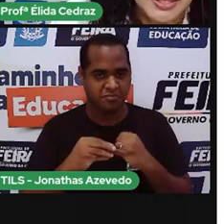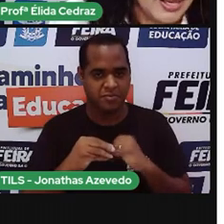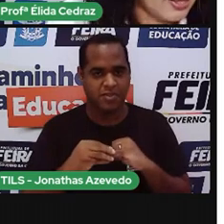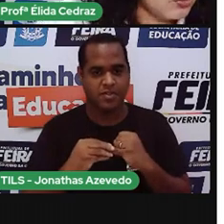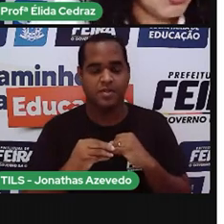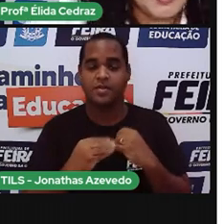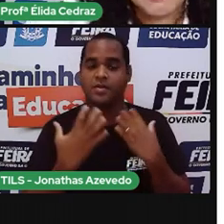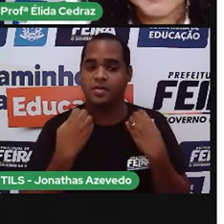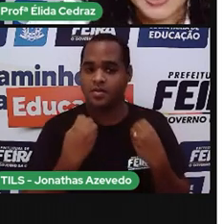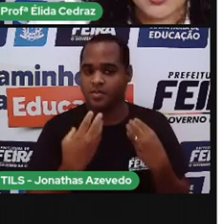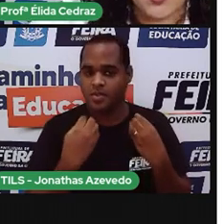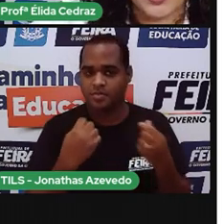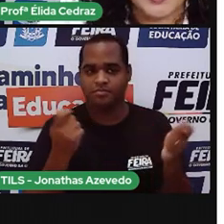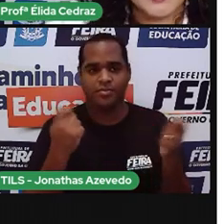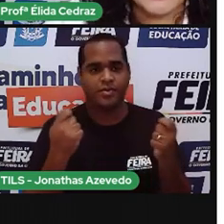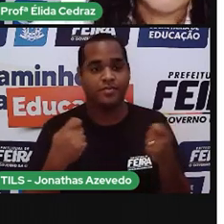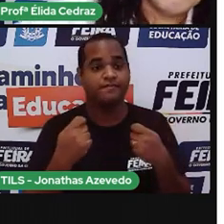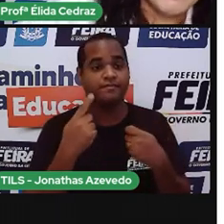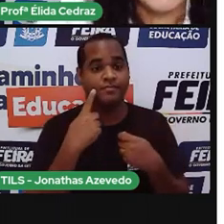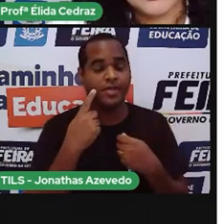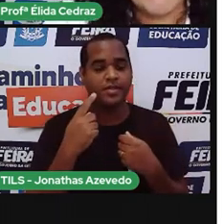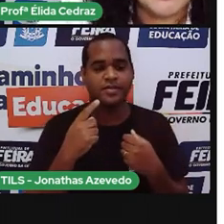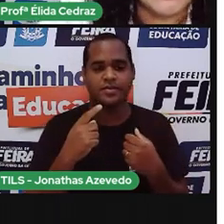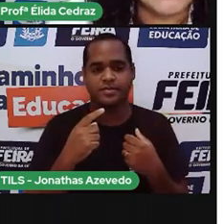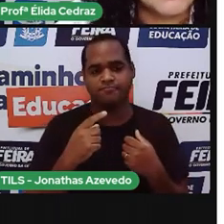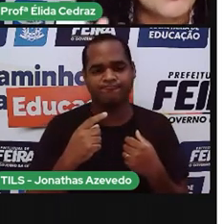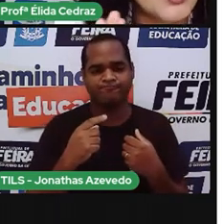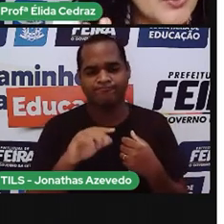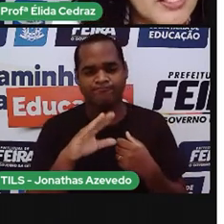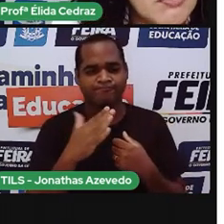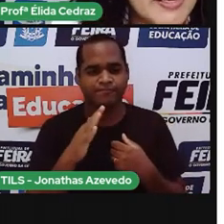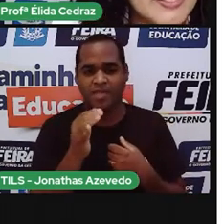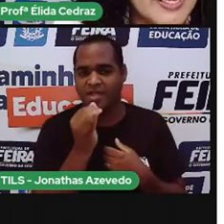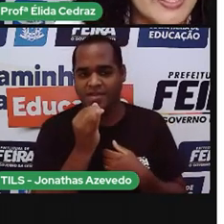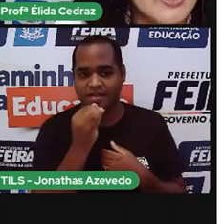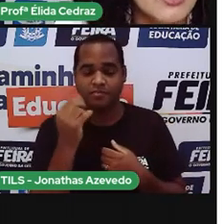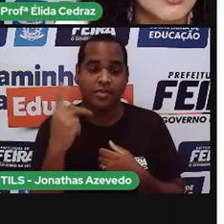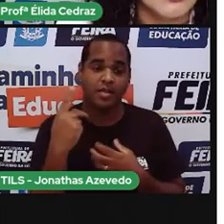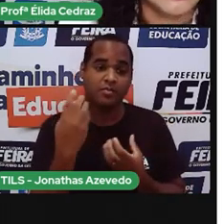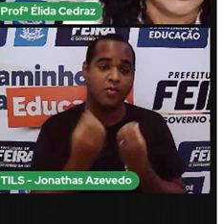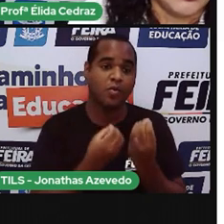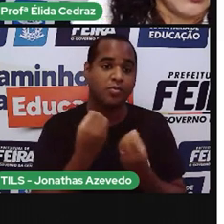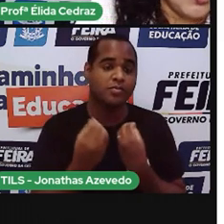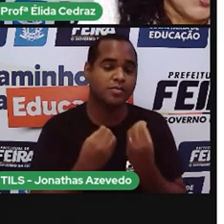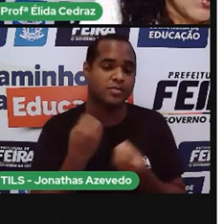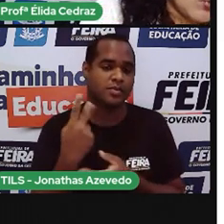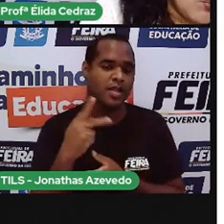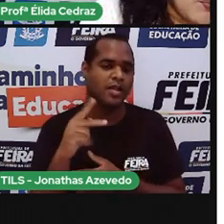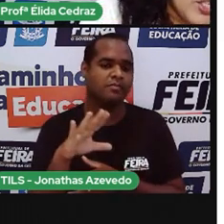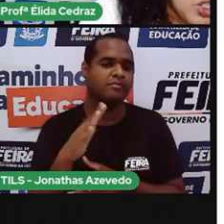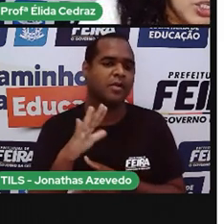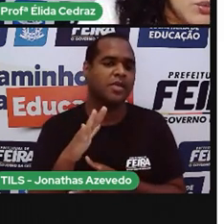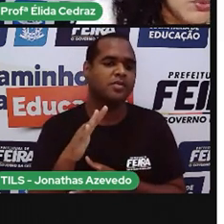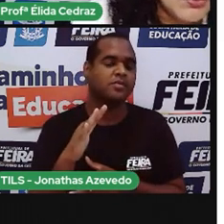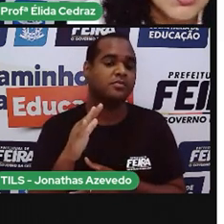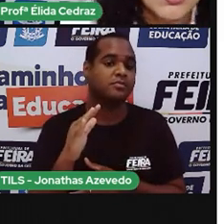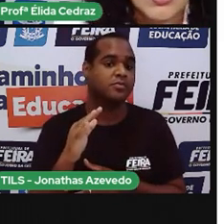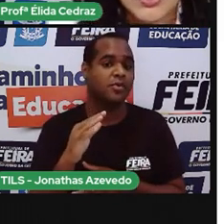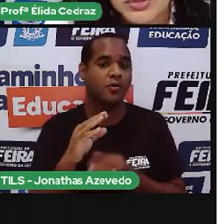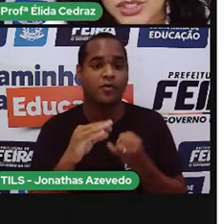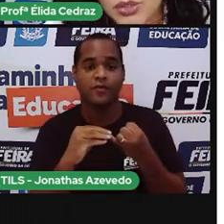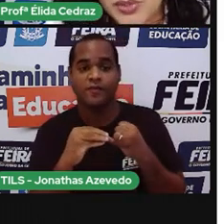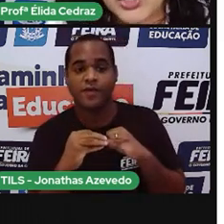você botar numa sacola, mais ou menos, quanto é que vai dar o